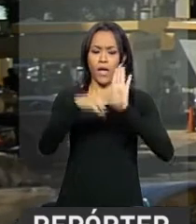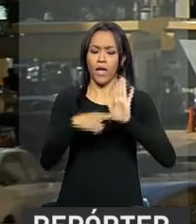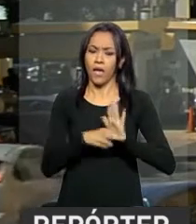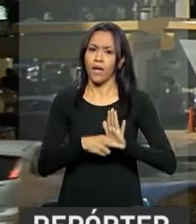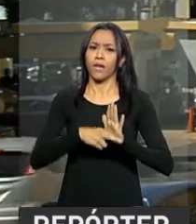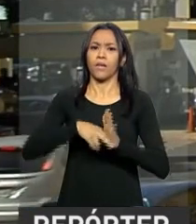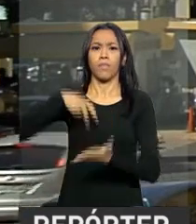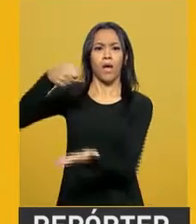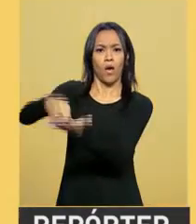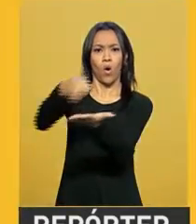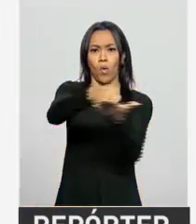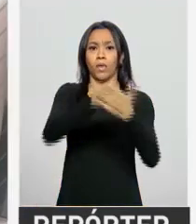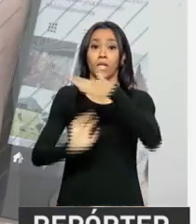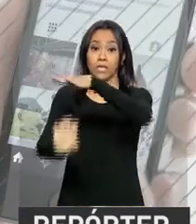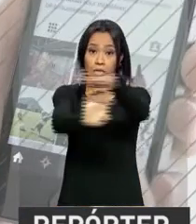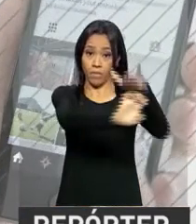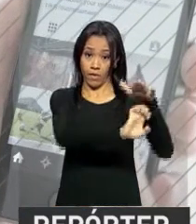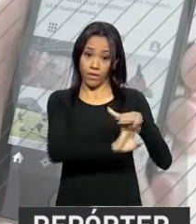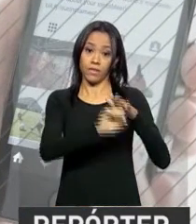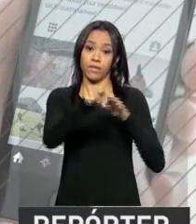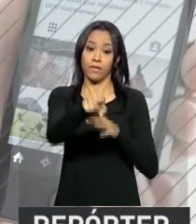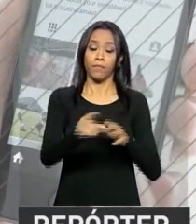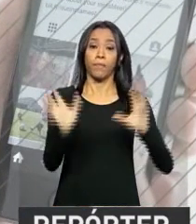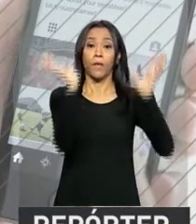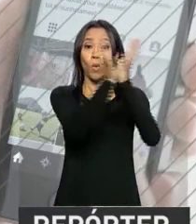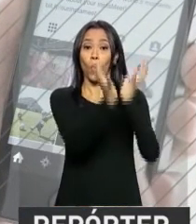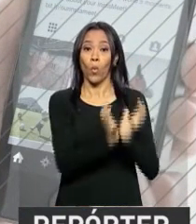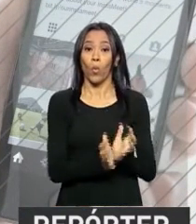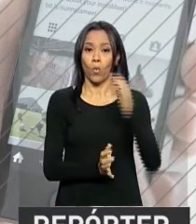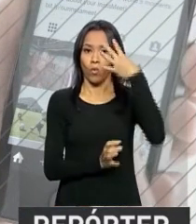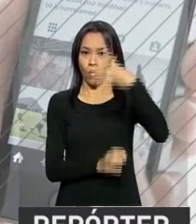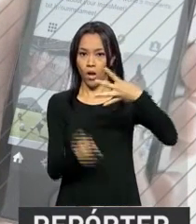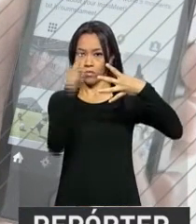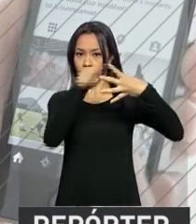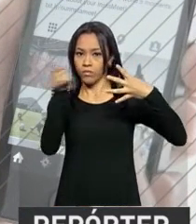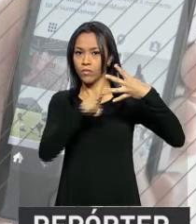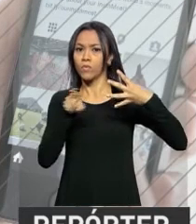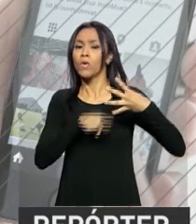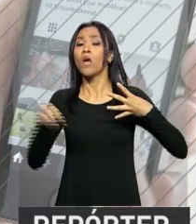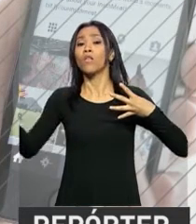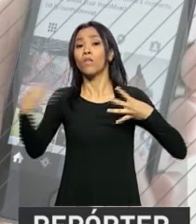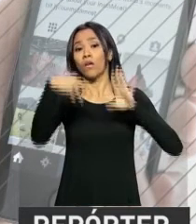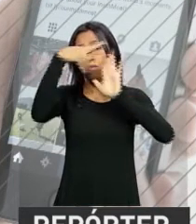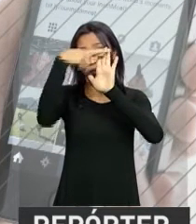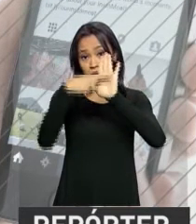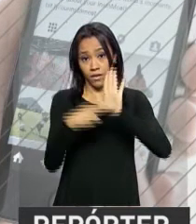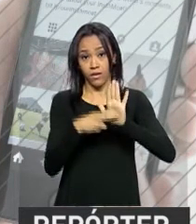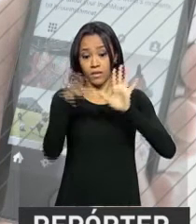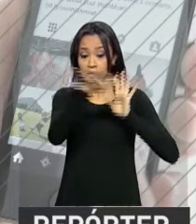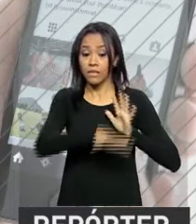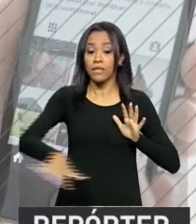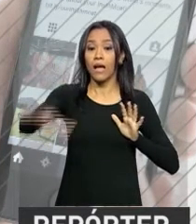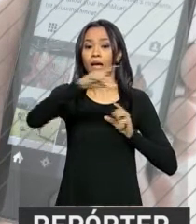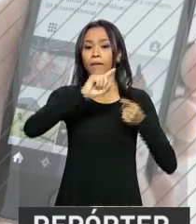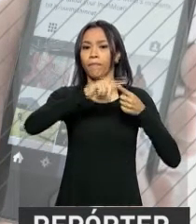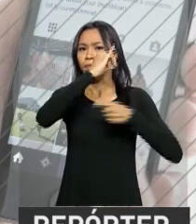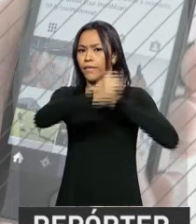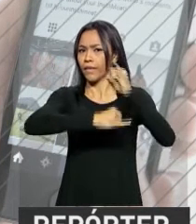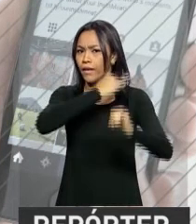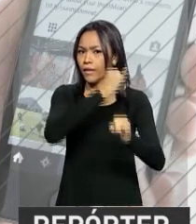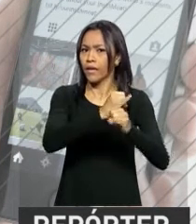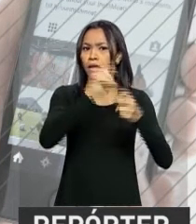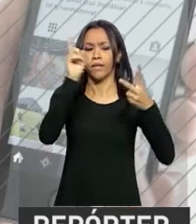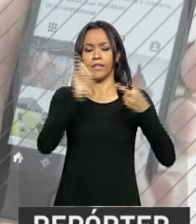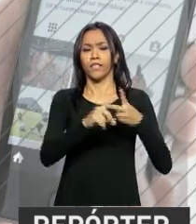dos serviços. A Anatel dividiu em quatro eixos um novo regulamento para os serviços de telecomunicações, de internet, TV